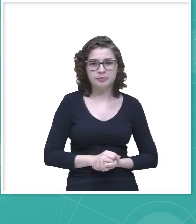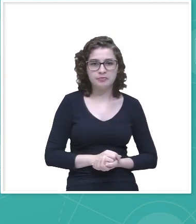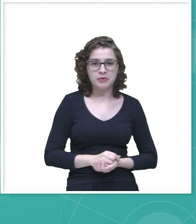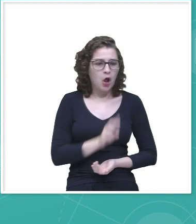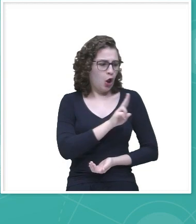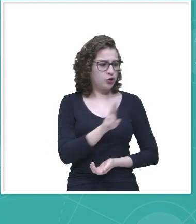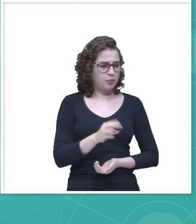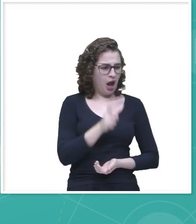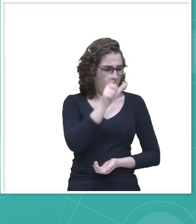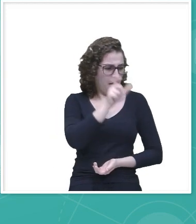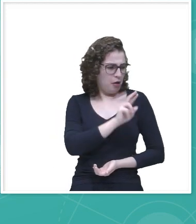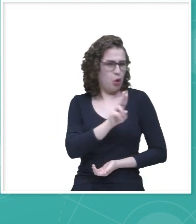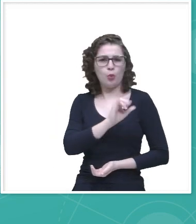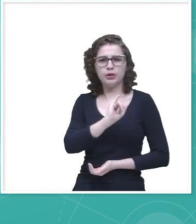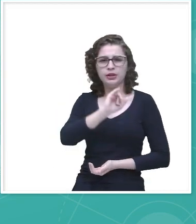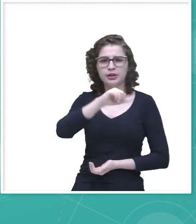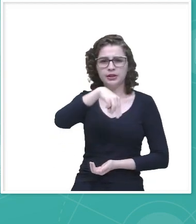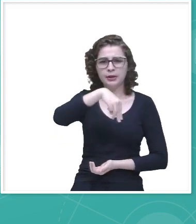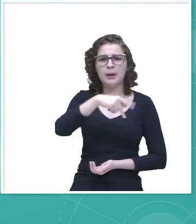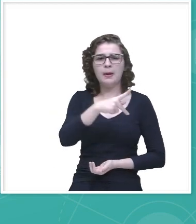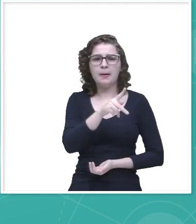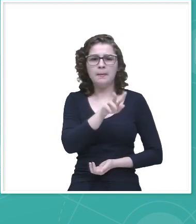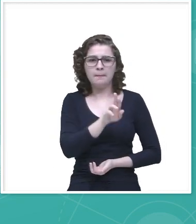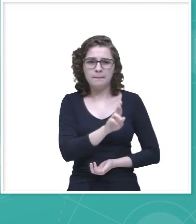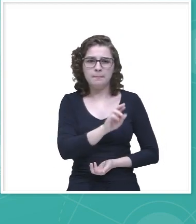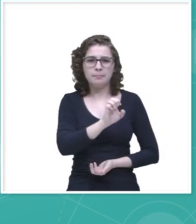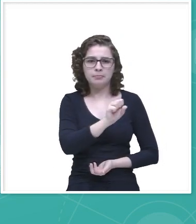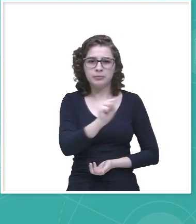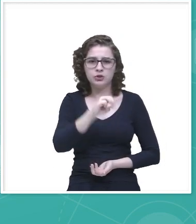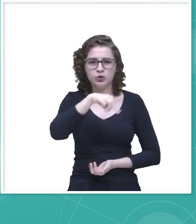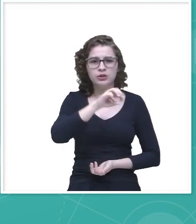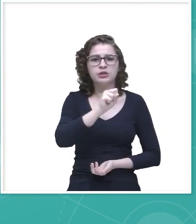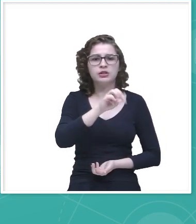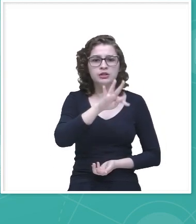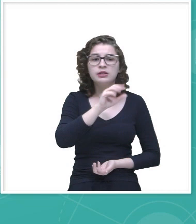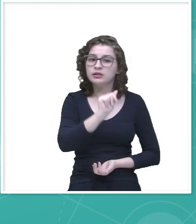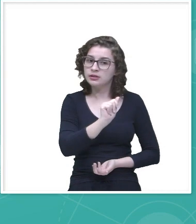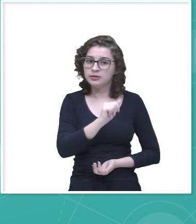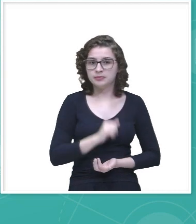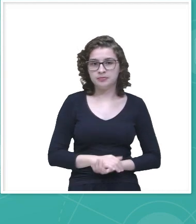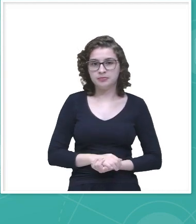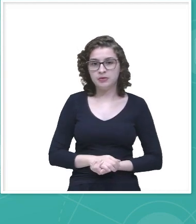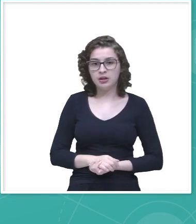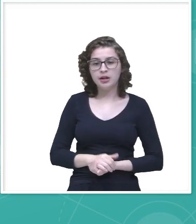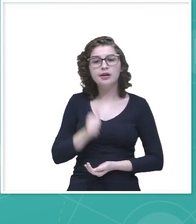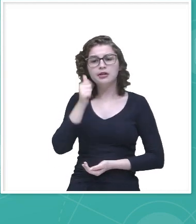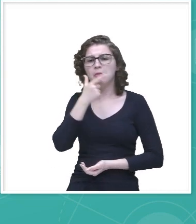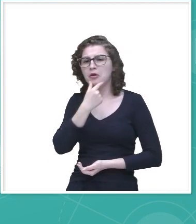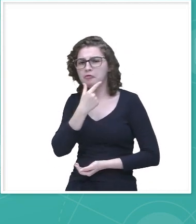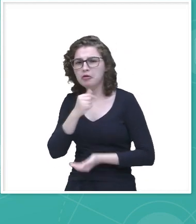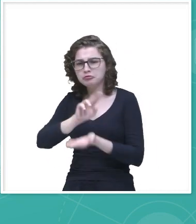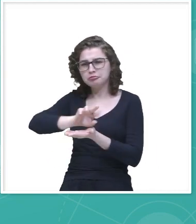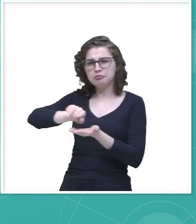brasileira. Aqui praticaram o impressionismo também Antônio Garcia, Bento Mário, Mário Navarro da Costa e Henrique